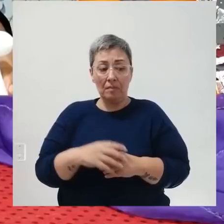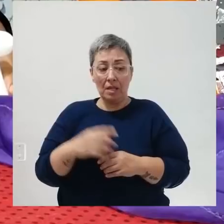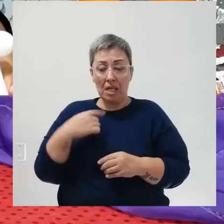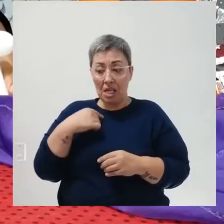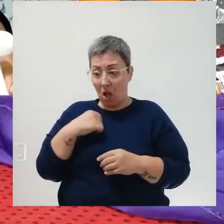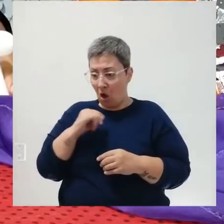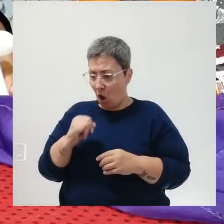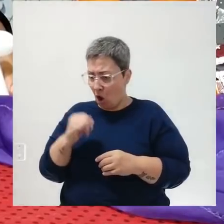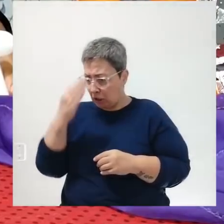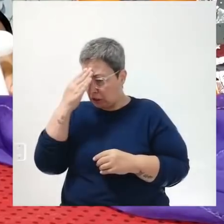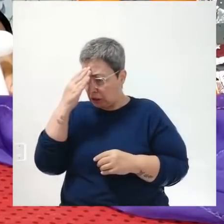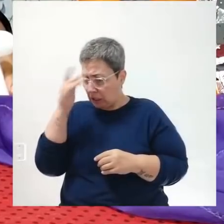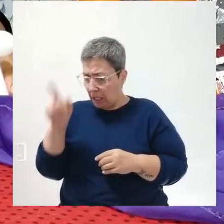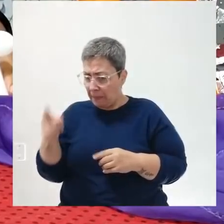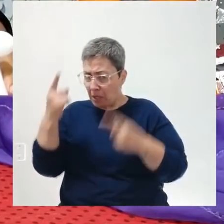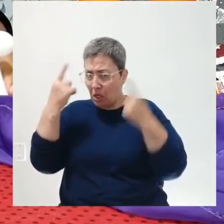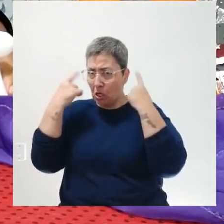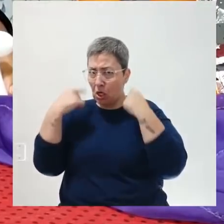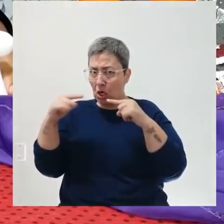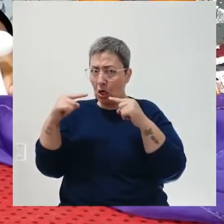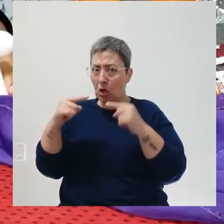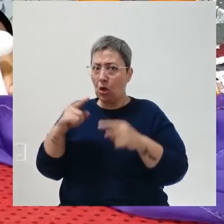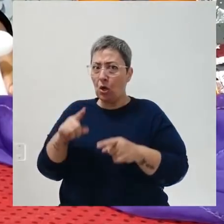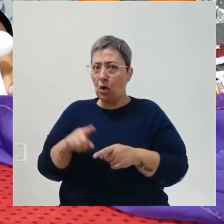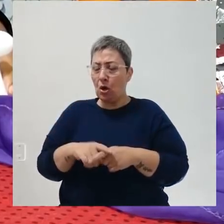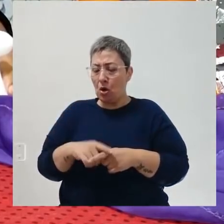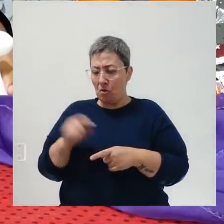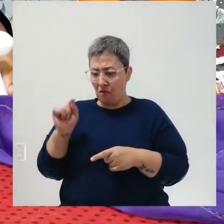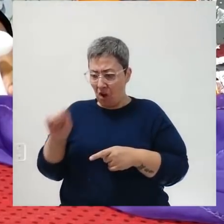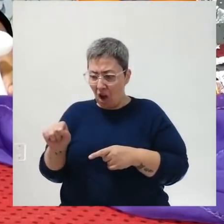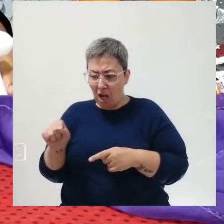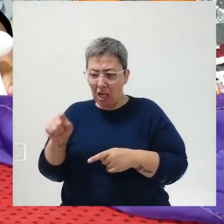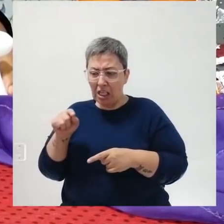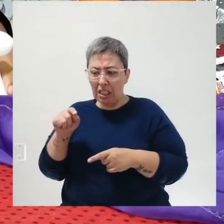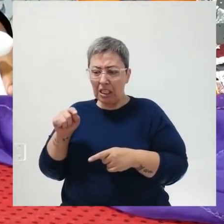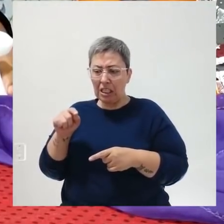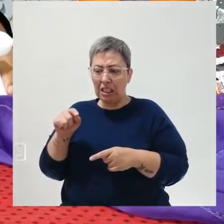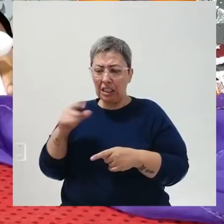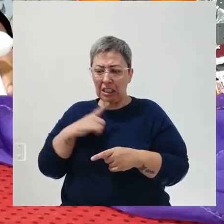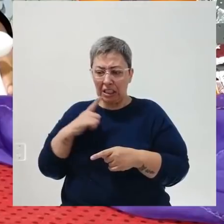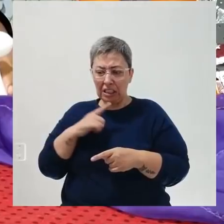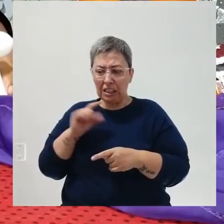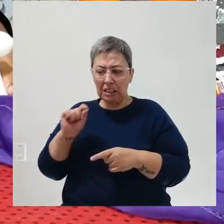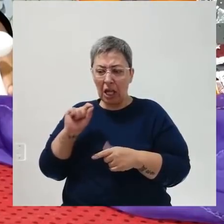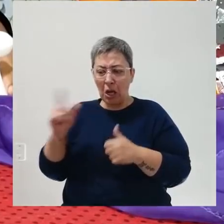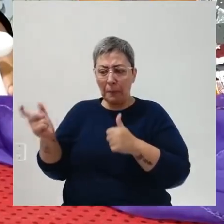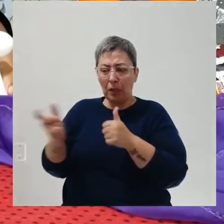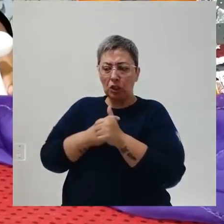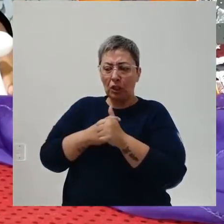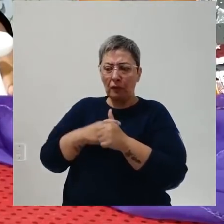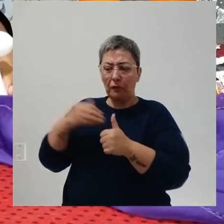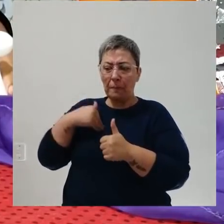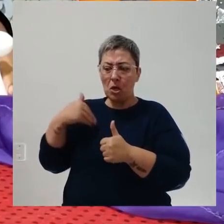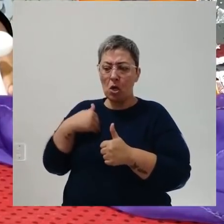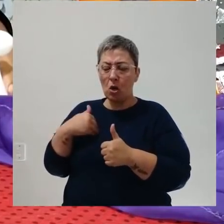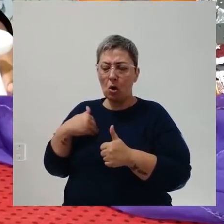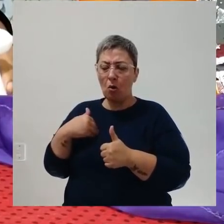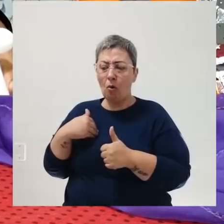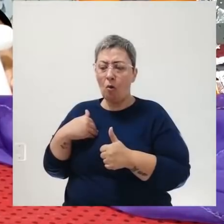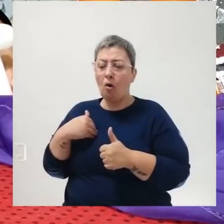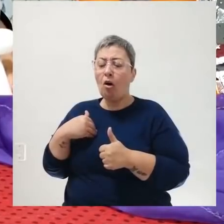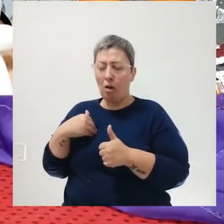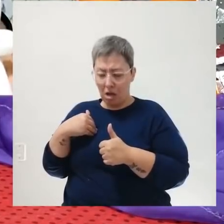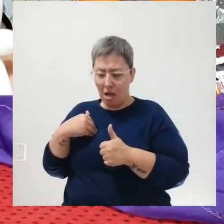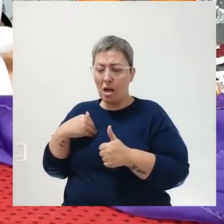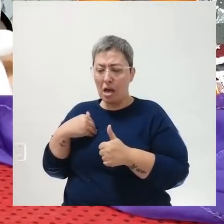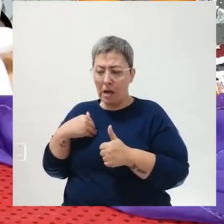fique sabendo, senhor cordeirinho, que vós tem uma dívida para comigo.